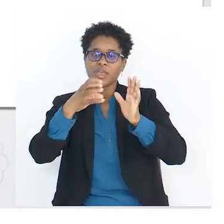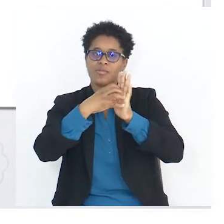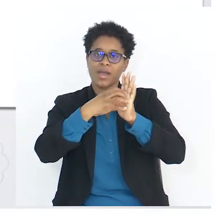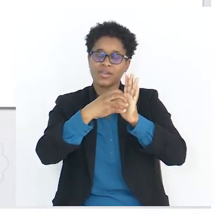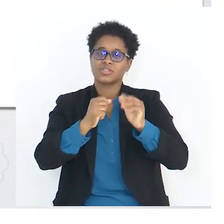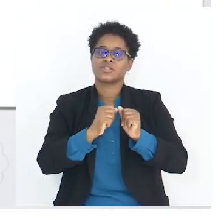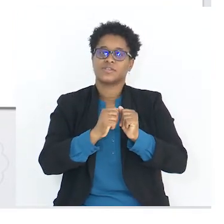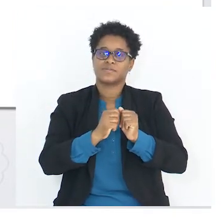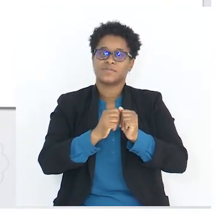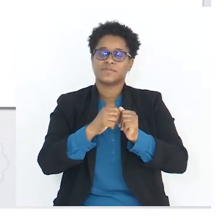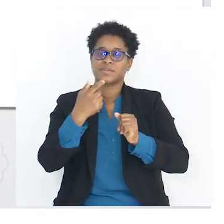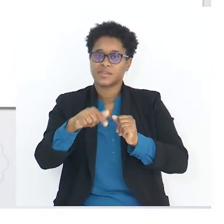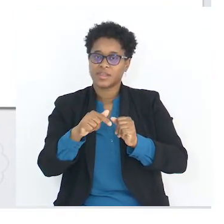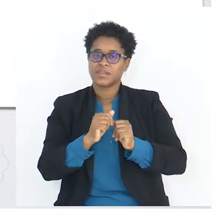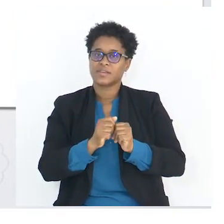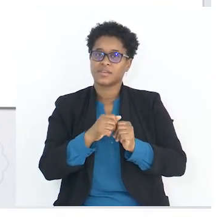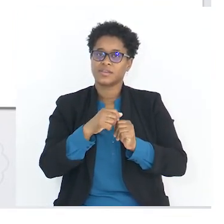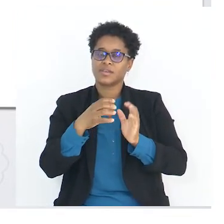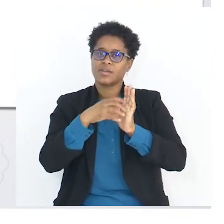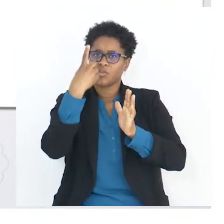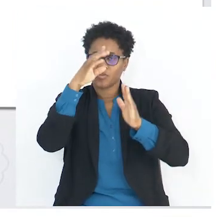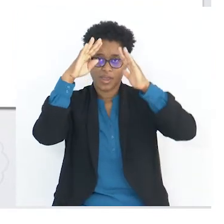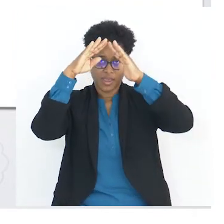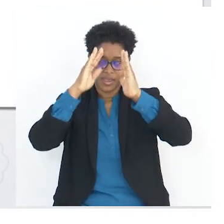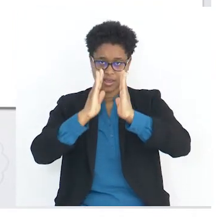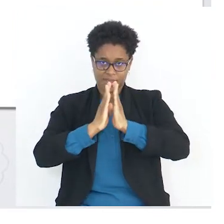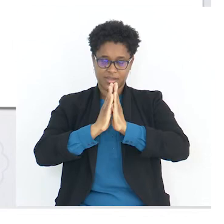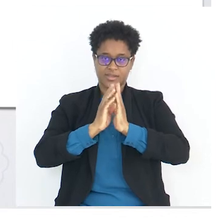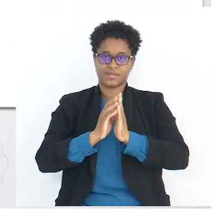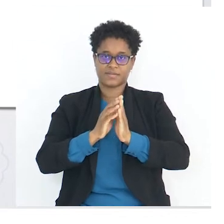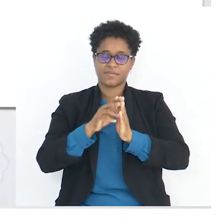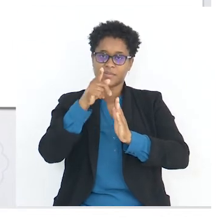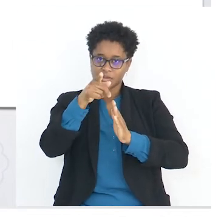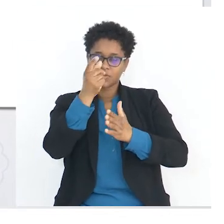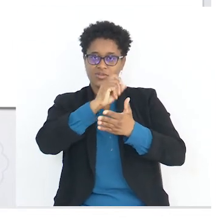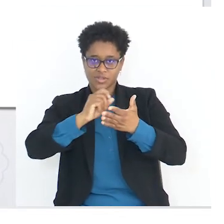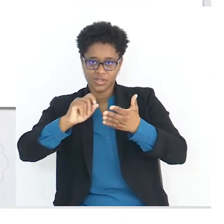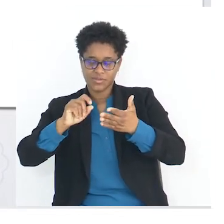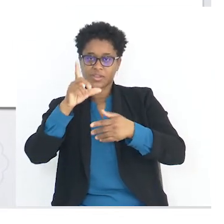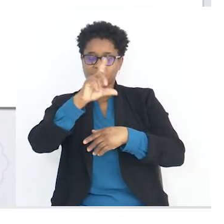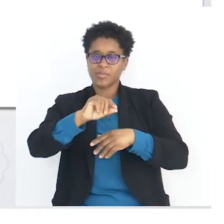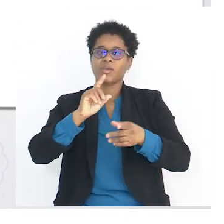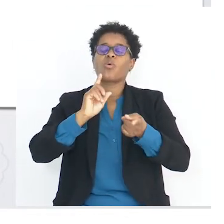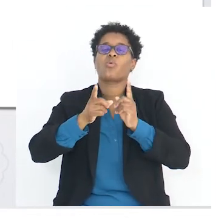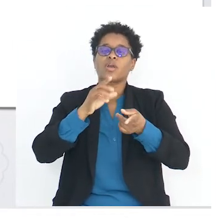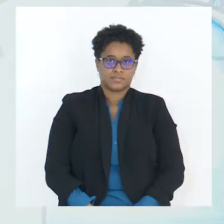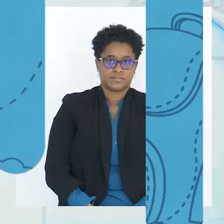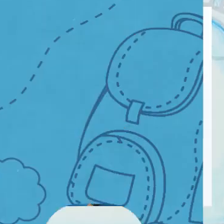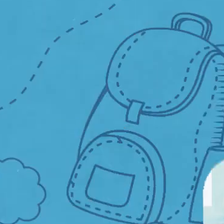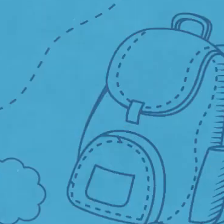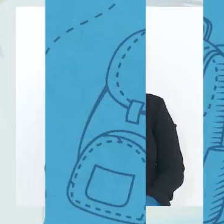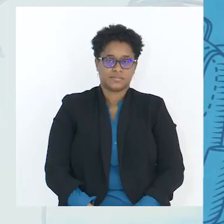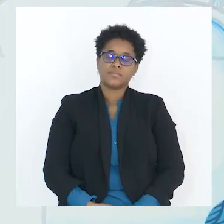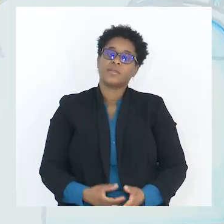imagem de uma igreja. Para completar também, que tipo de fonte é?